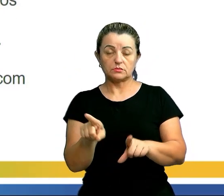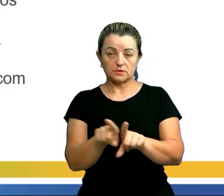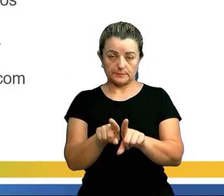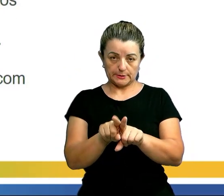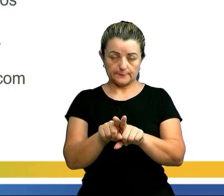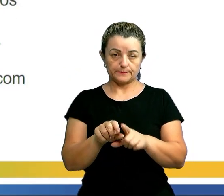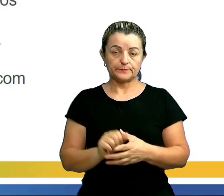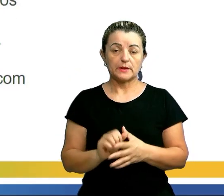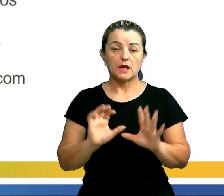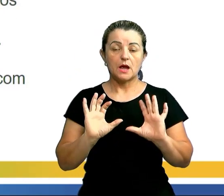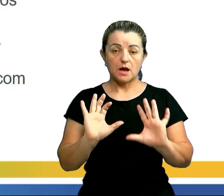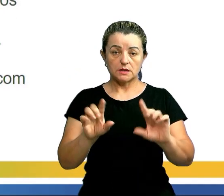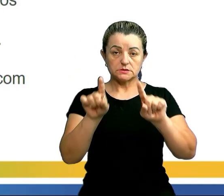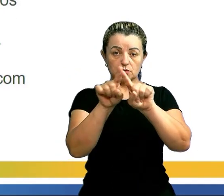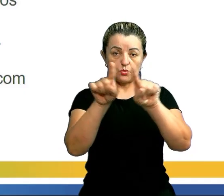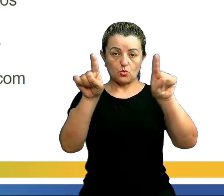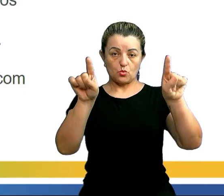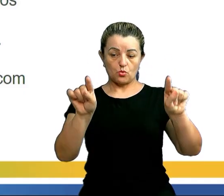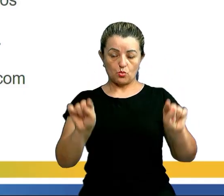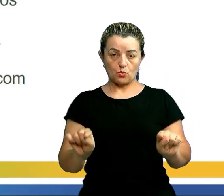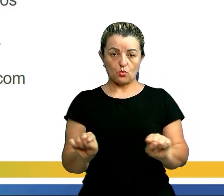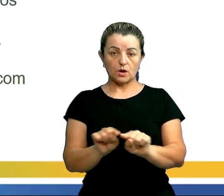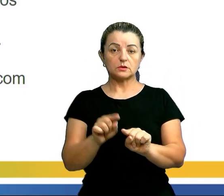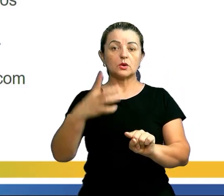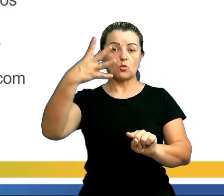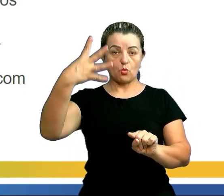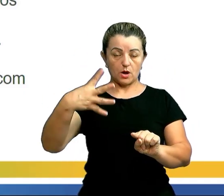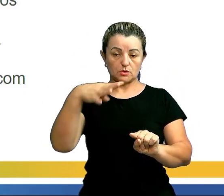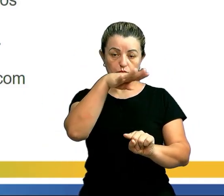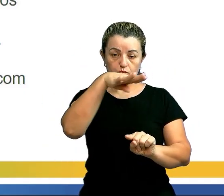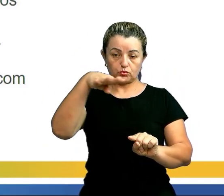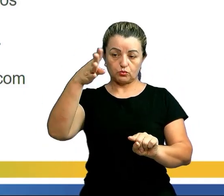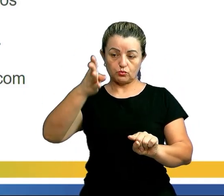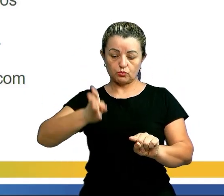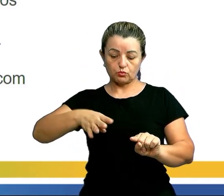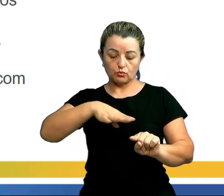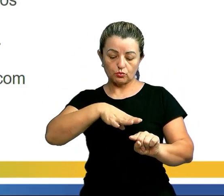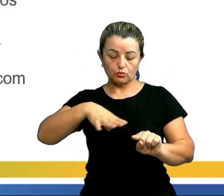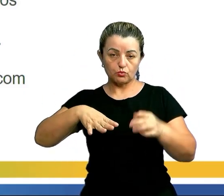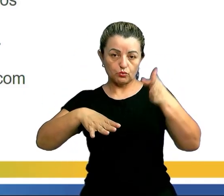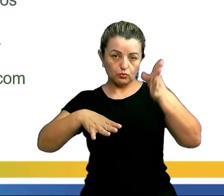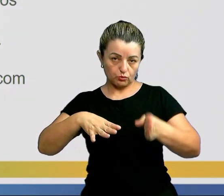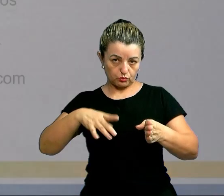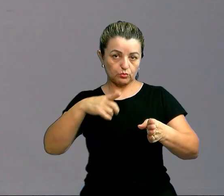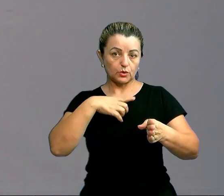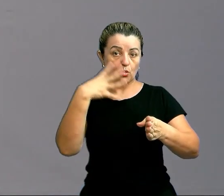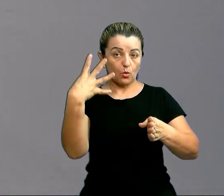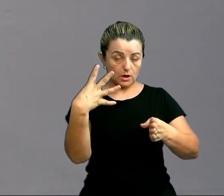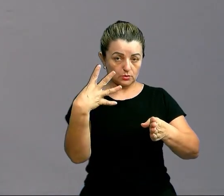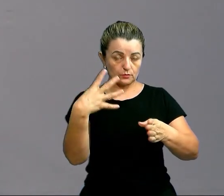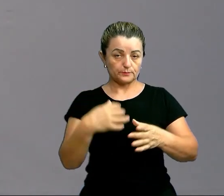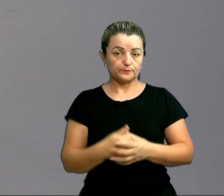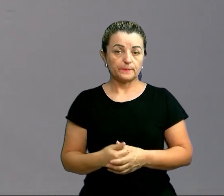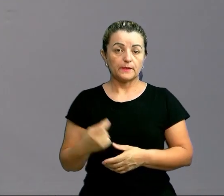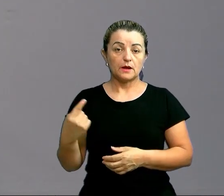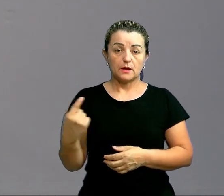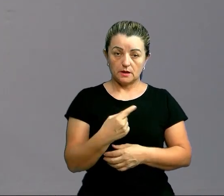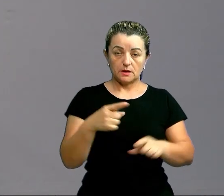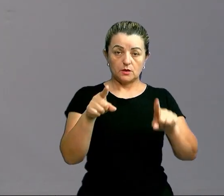Dessa forma, o quadrado, ele apresenta também quatro ângulos, correto? Lembrando que o quadrado, olha aqui, nesse caso,